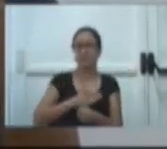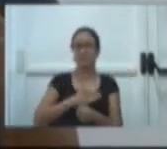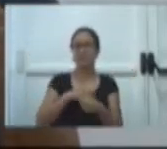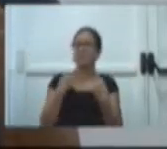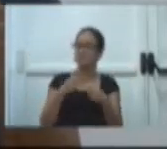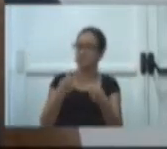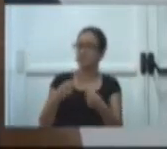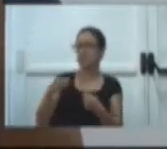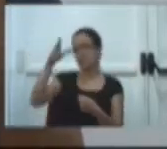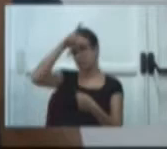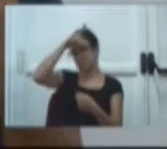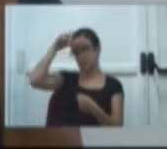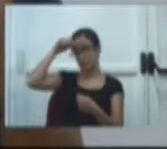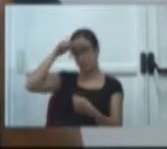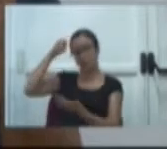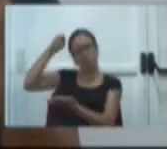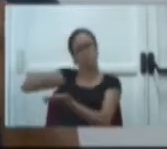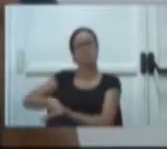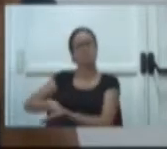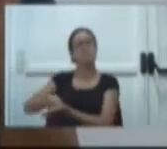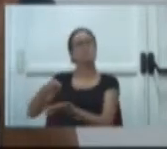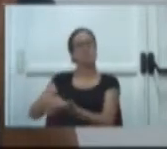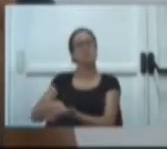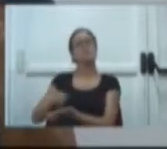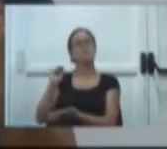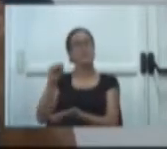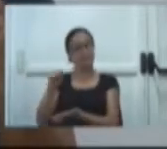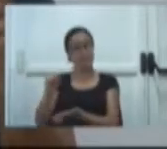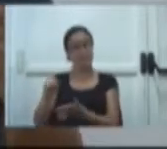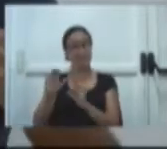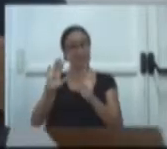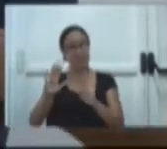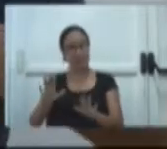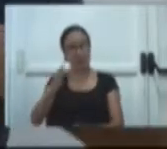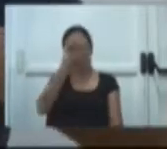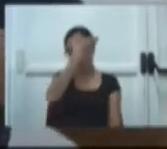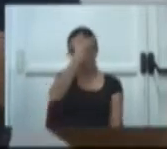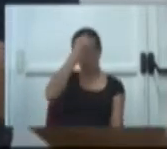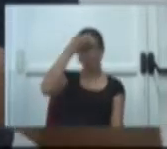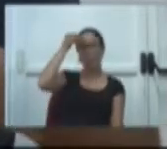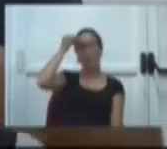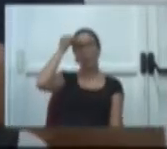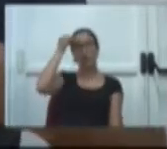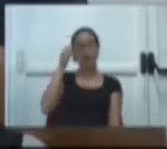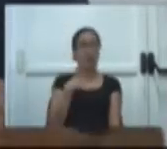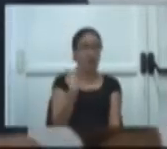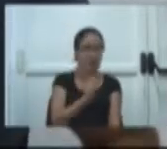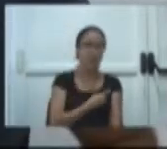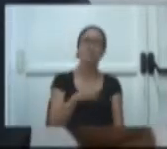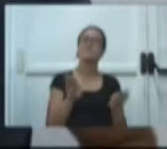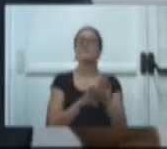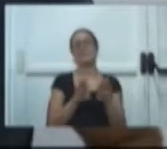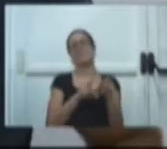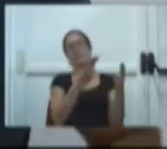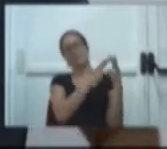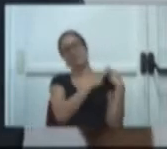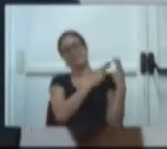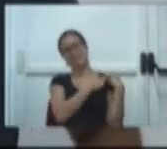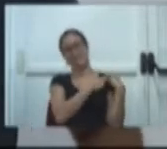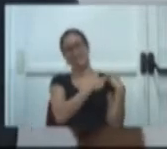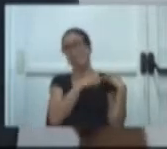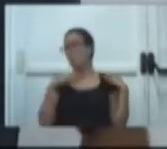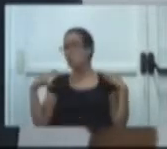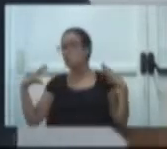dona prefeitura, sem, no entanto, esquecer que nós também somos responsáveis por esta